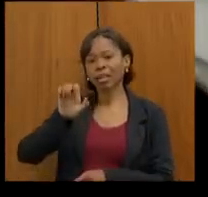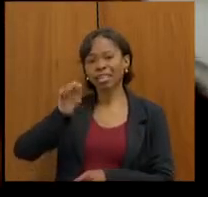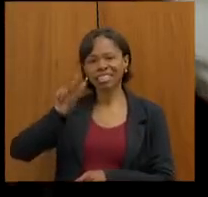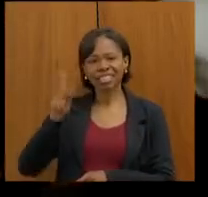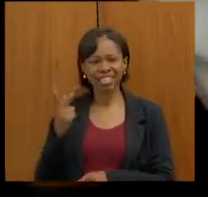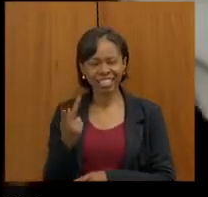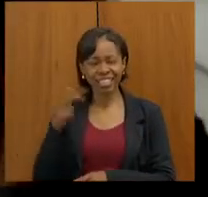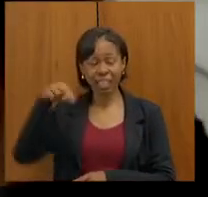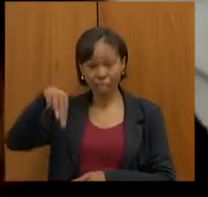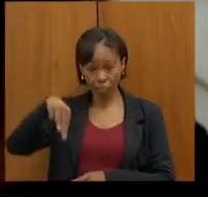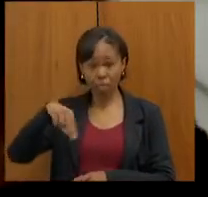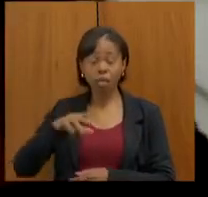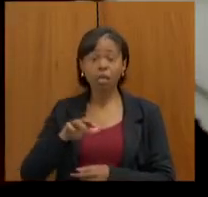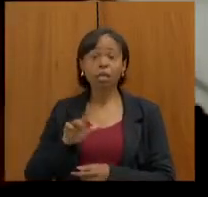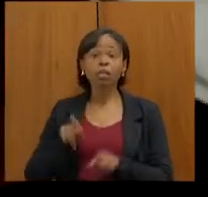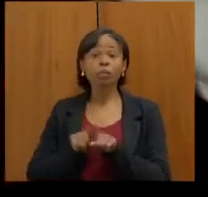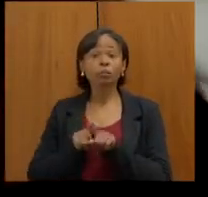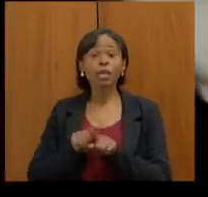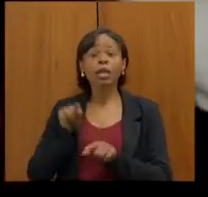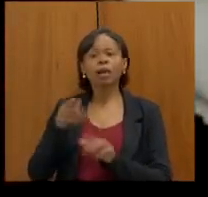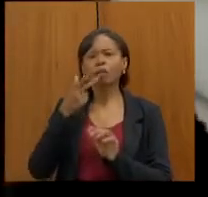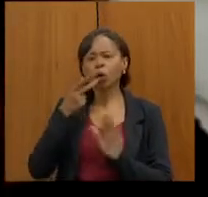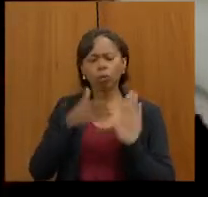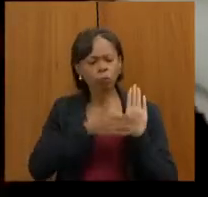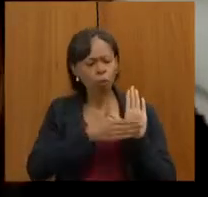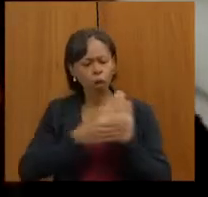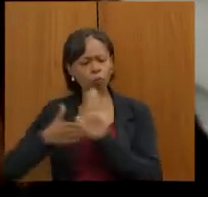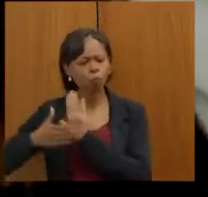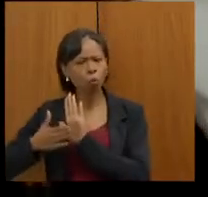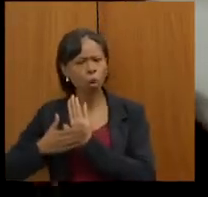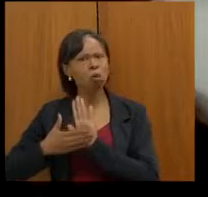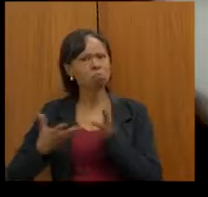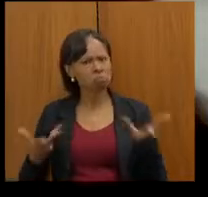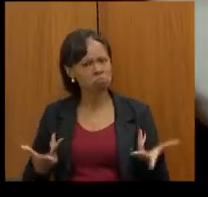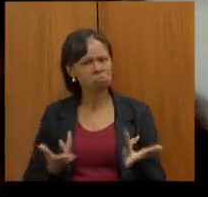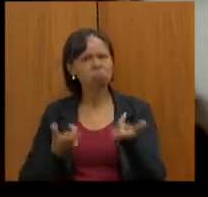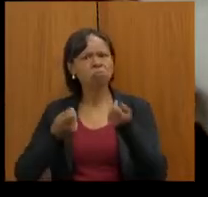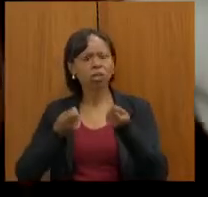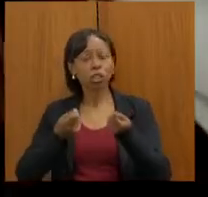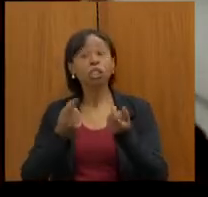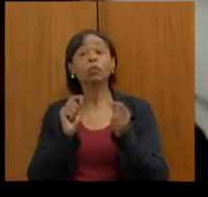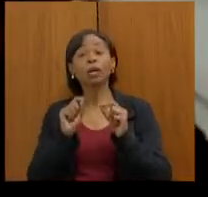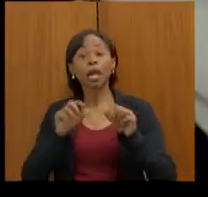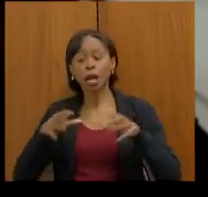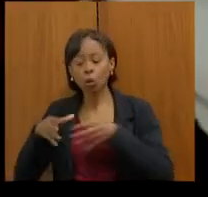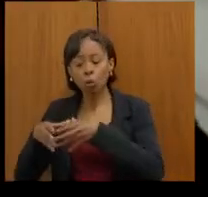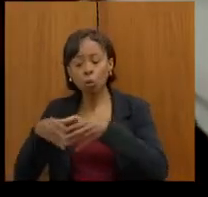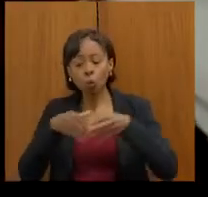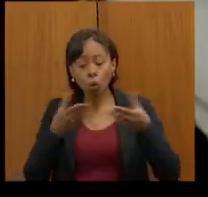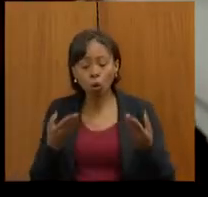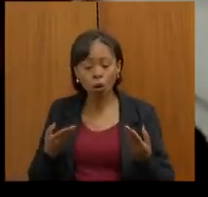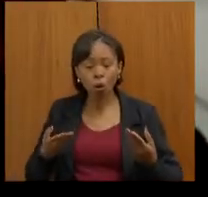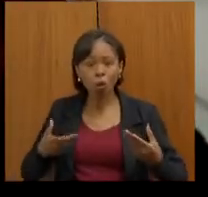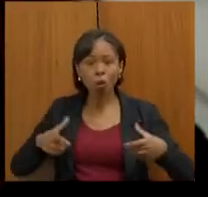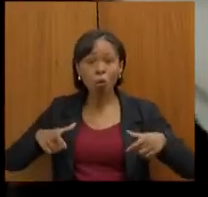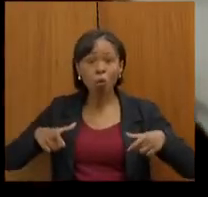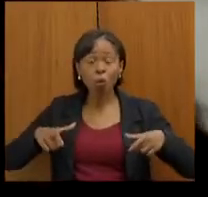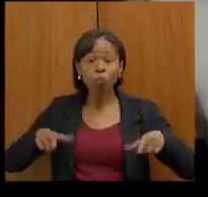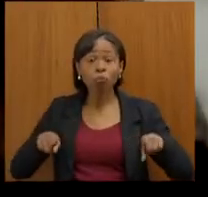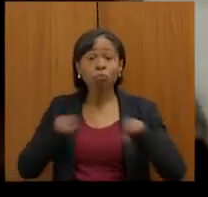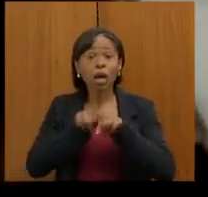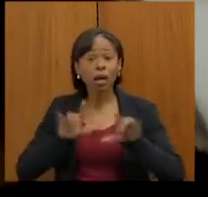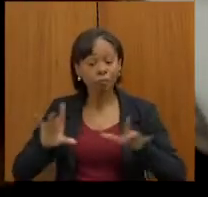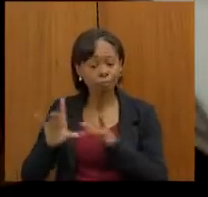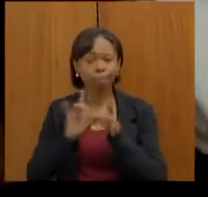Perrella com as duas As duas propostas excelente essa ideia do encontro de Reis tem muito a plantar